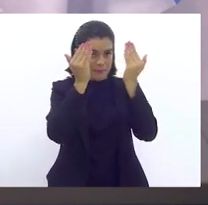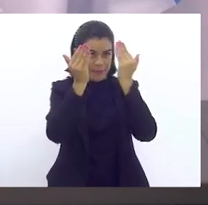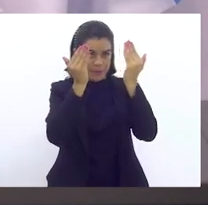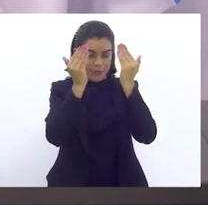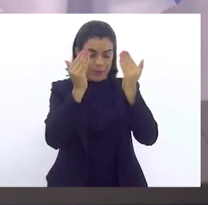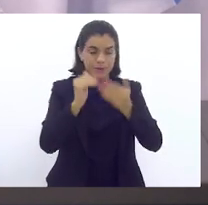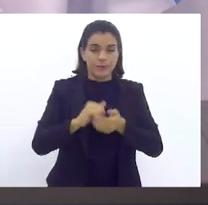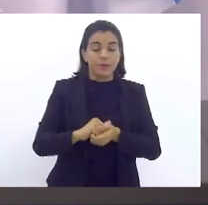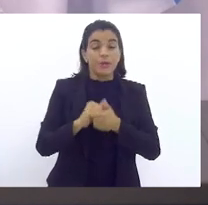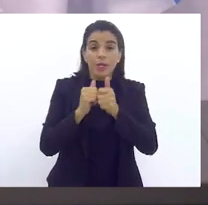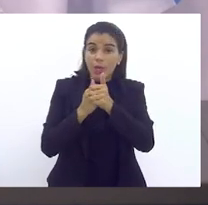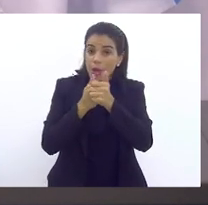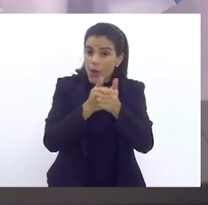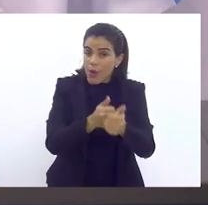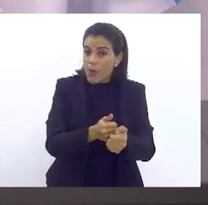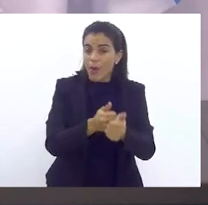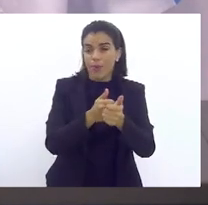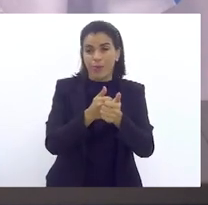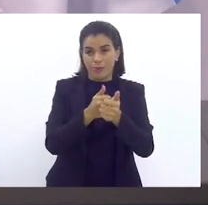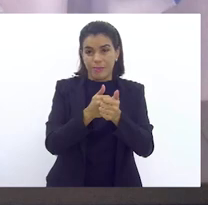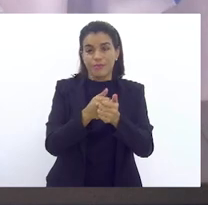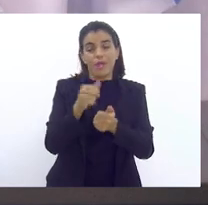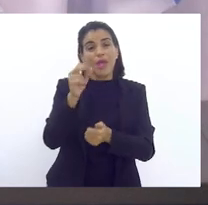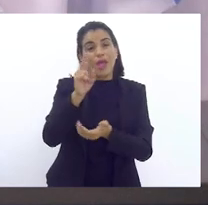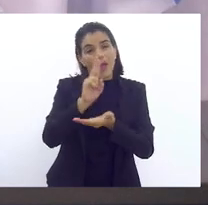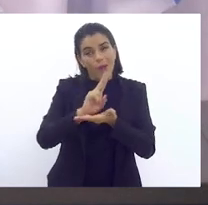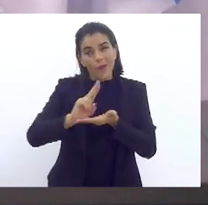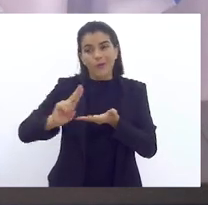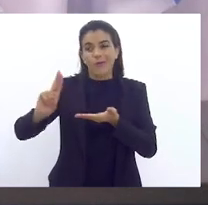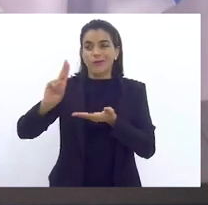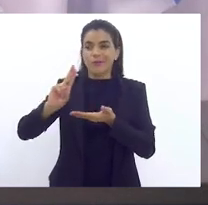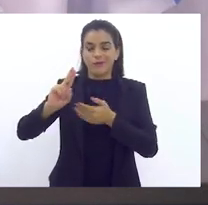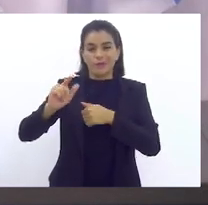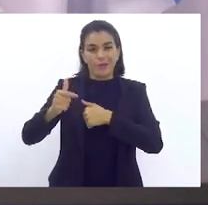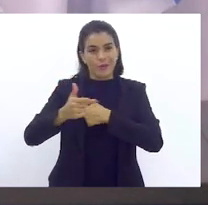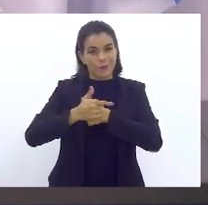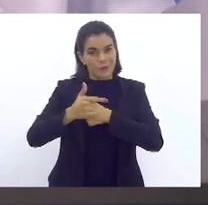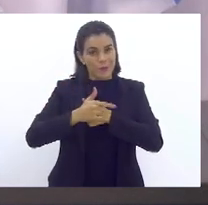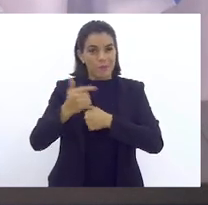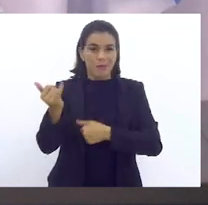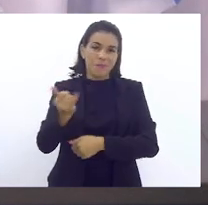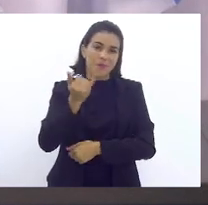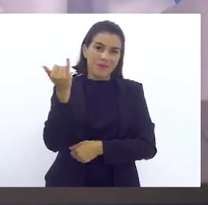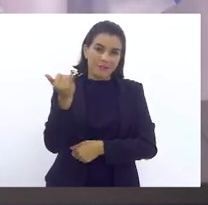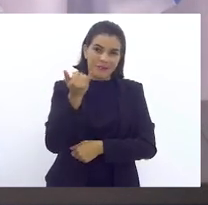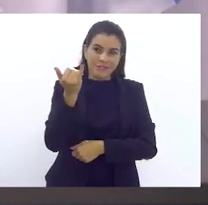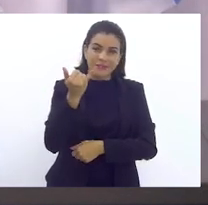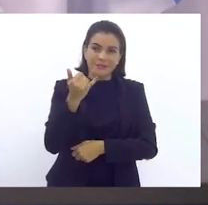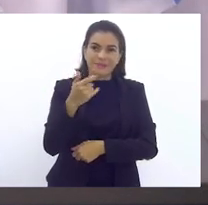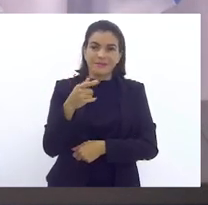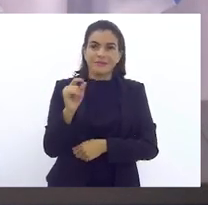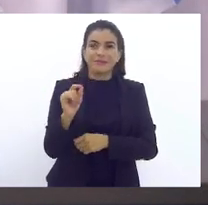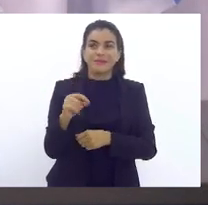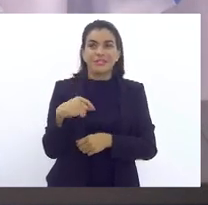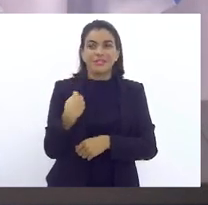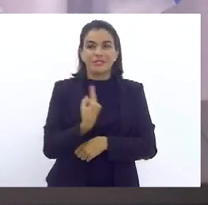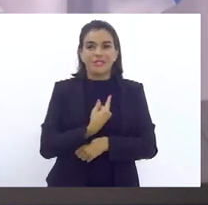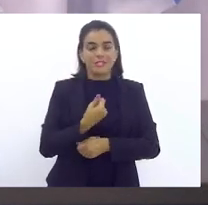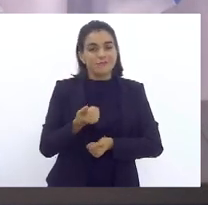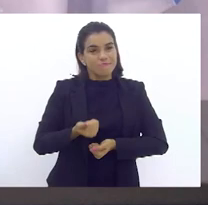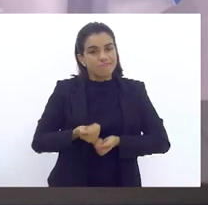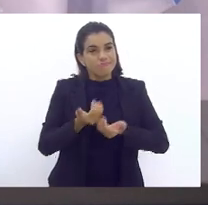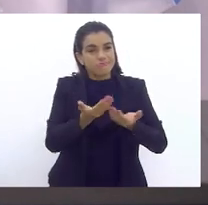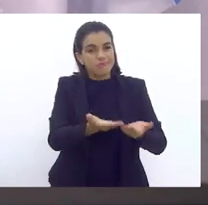e é um acompanhamento Central então é a universidade também nesse papel tão importante que a gente acha de entrega para a